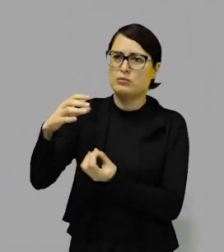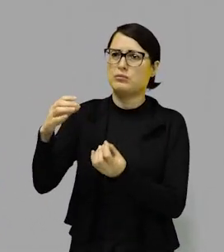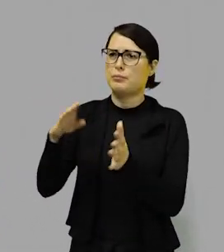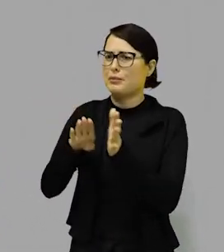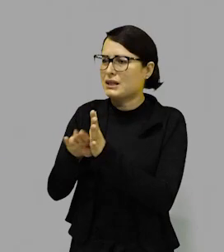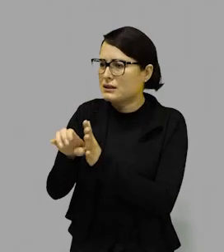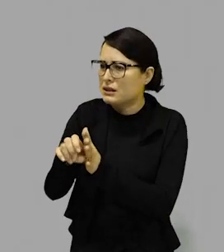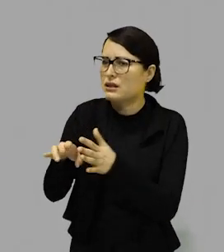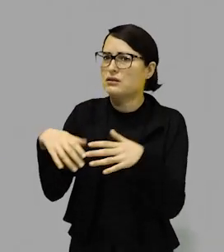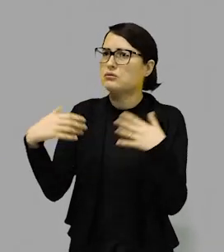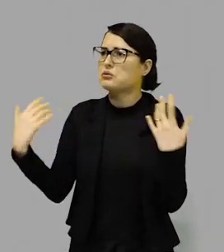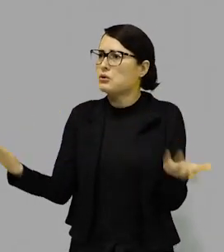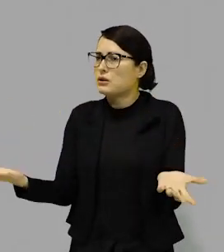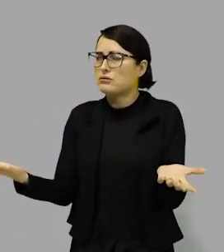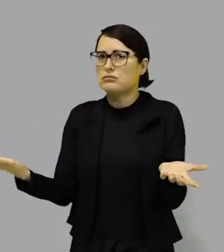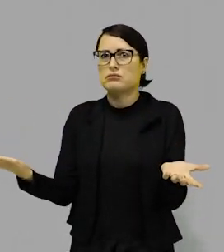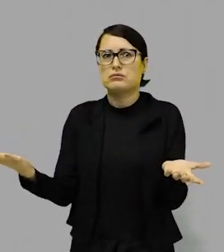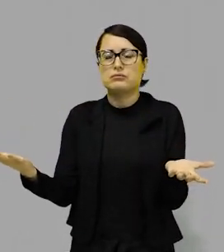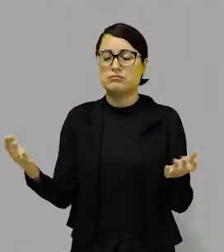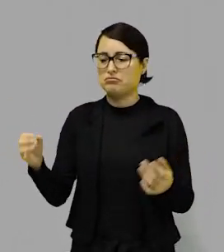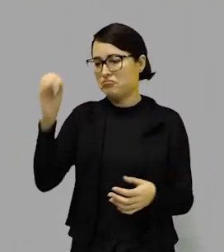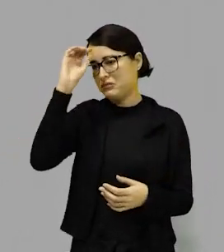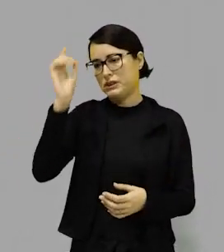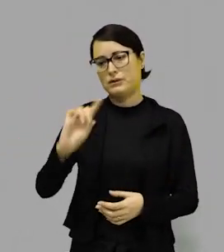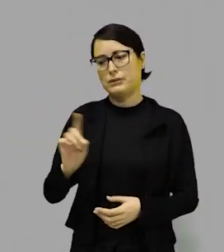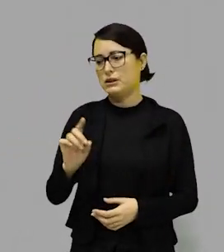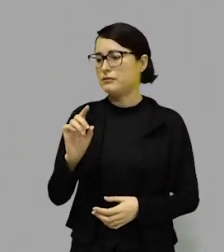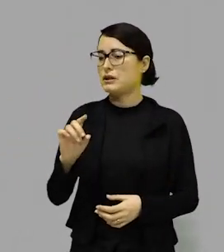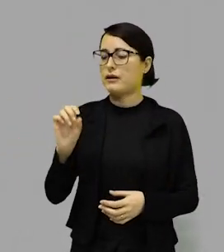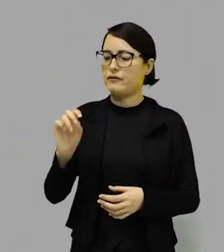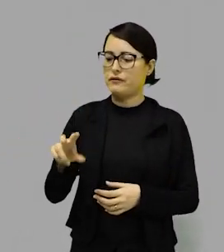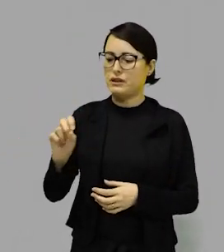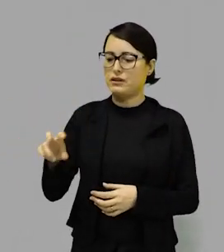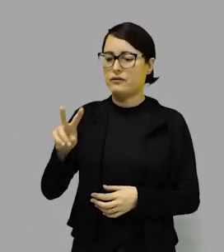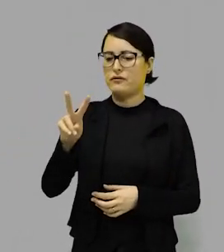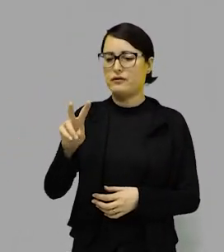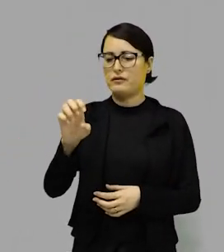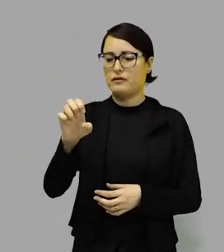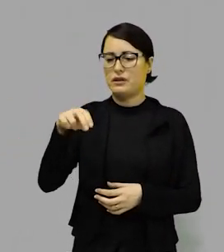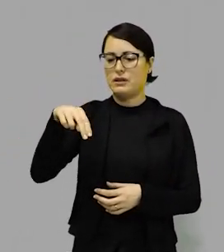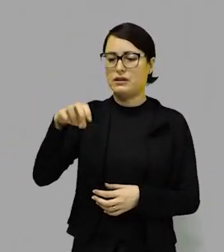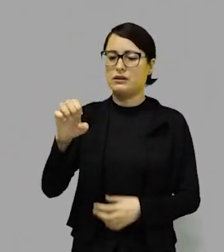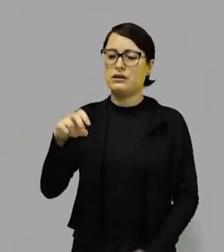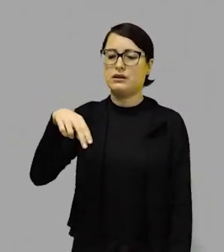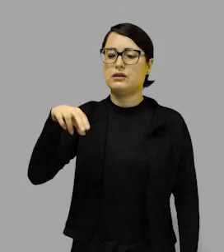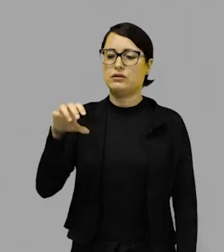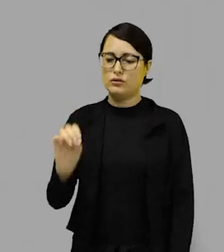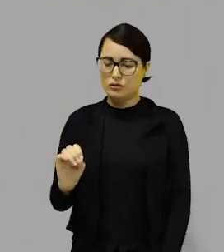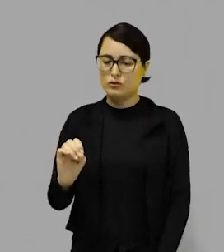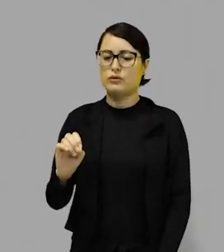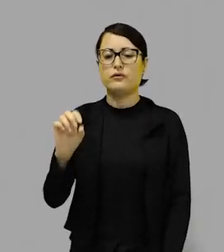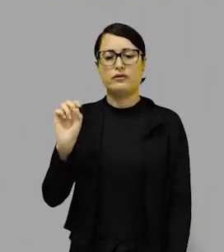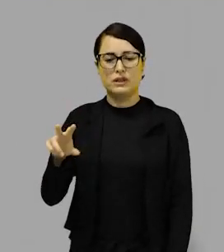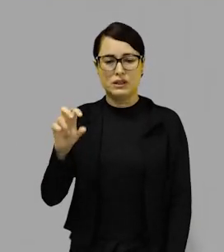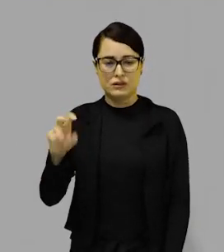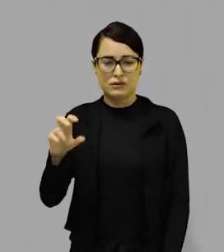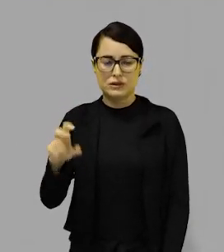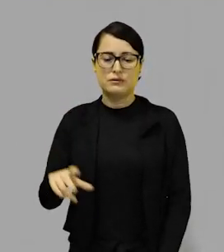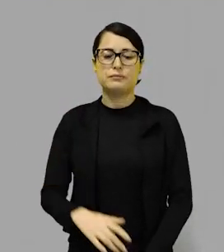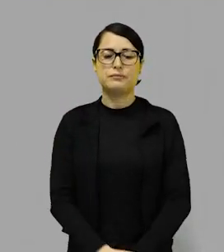chamado simplesmente de veneno, né? E aí daí o termo vírus, do latim veneno,